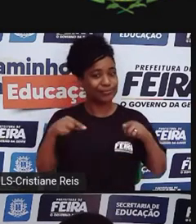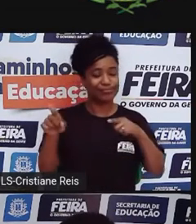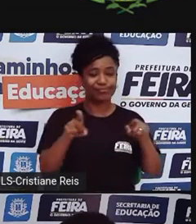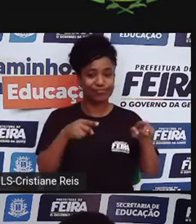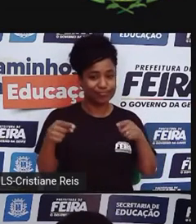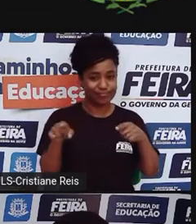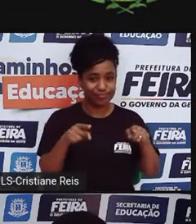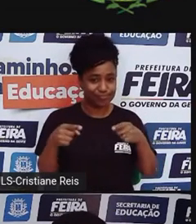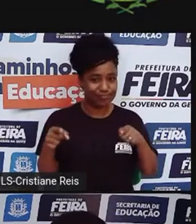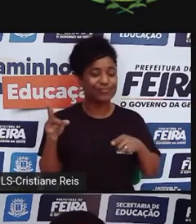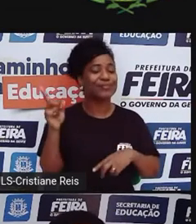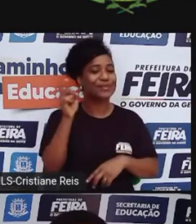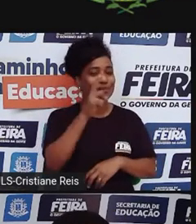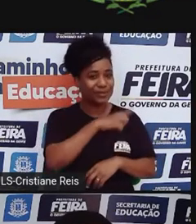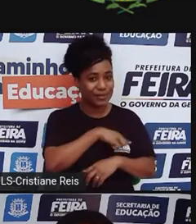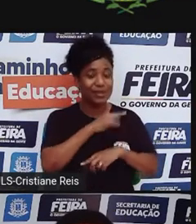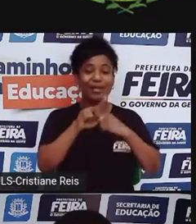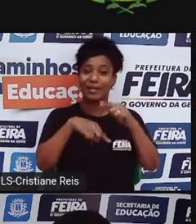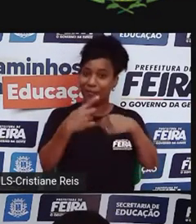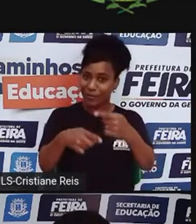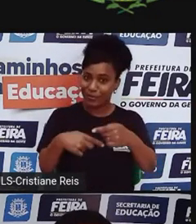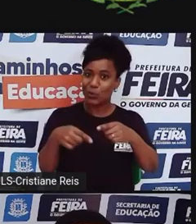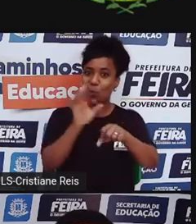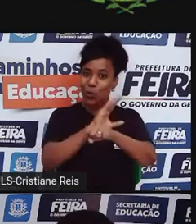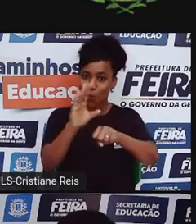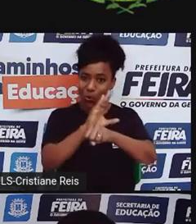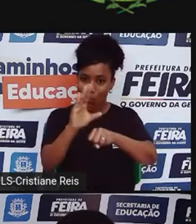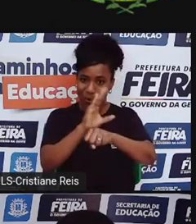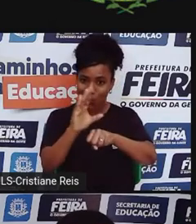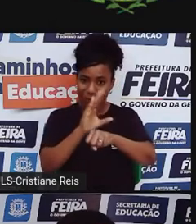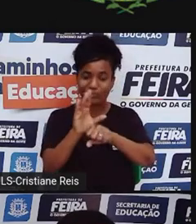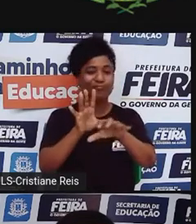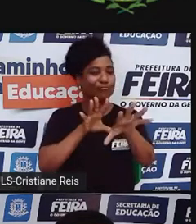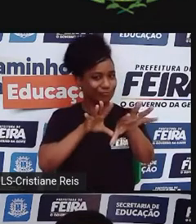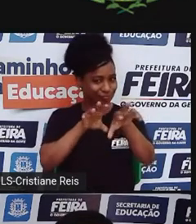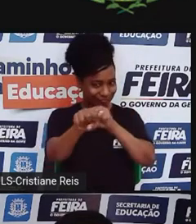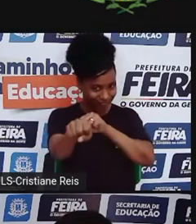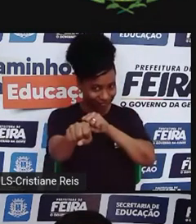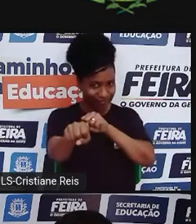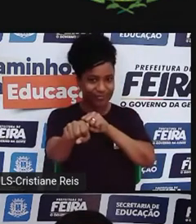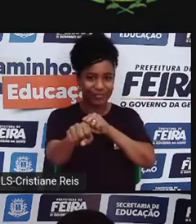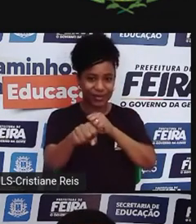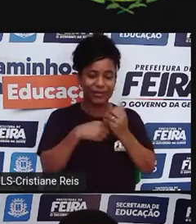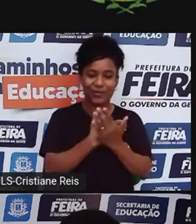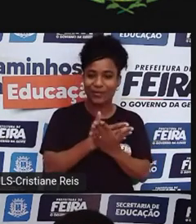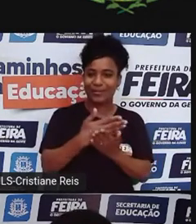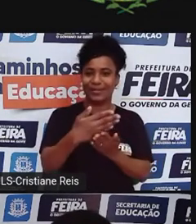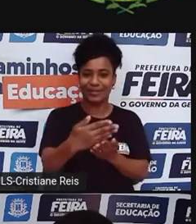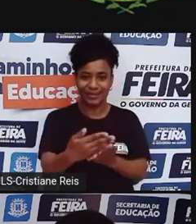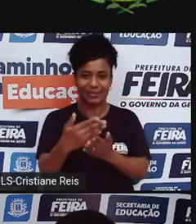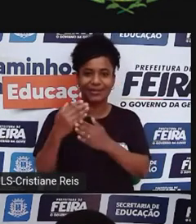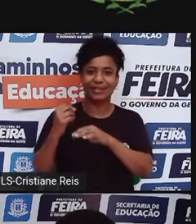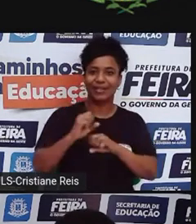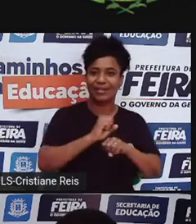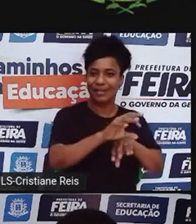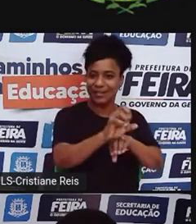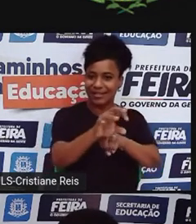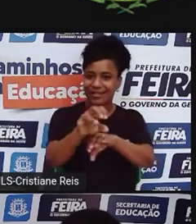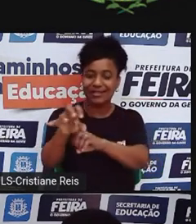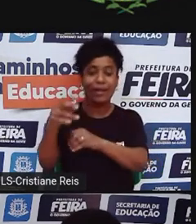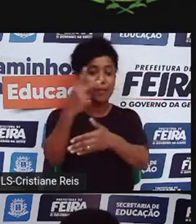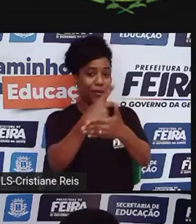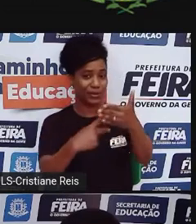Aí eu terminei meu curso de bacharel e fui entrando na educação, trabalhando em projetos sociais